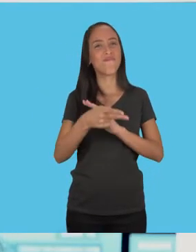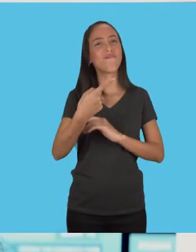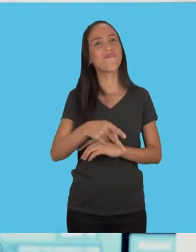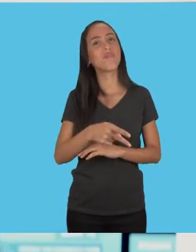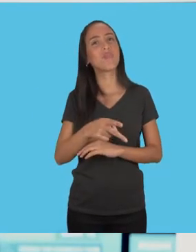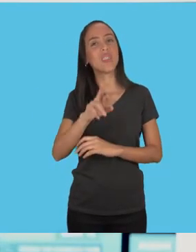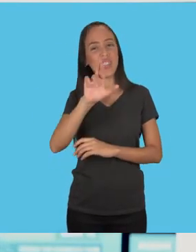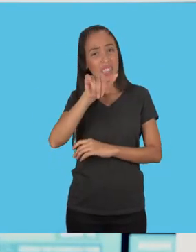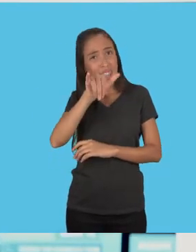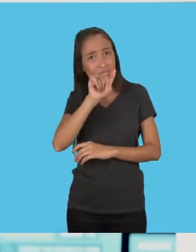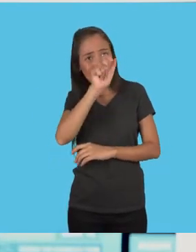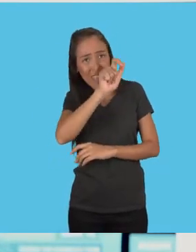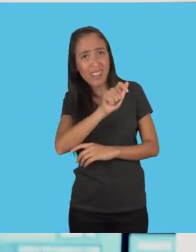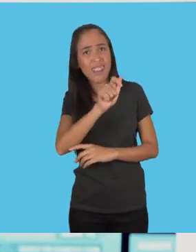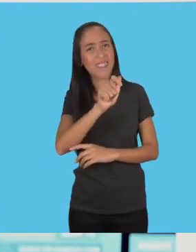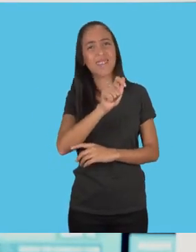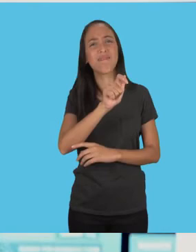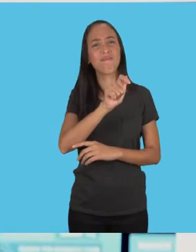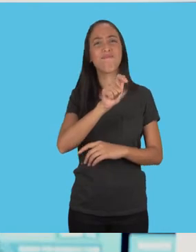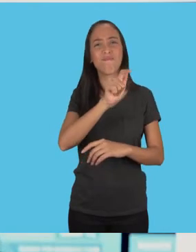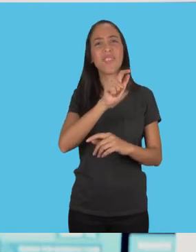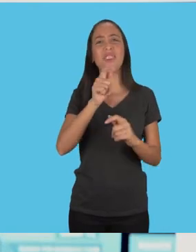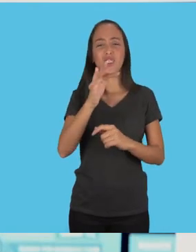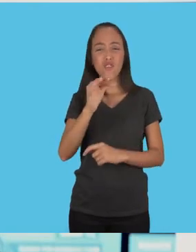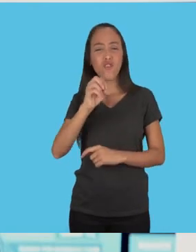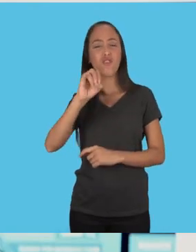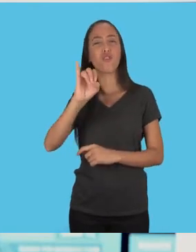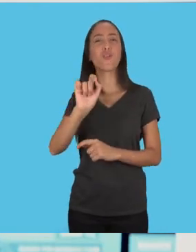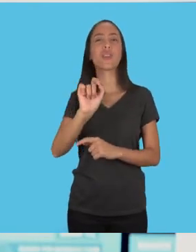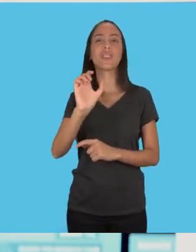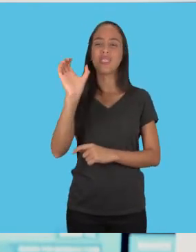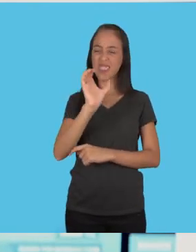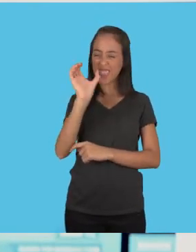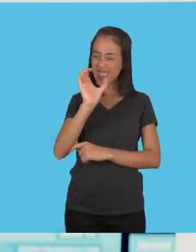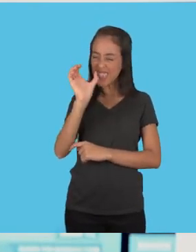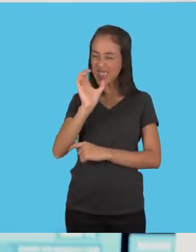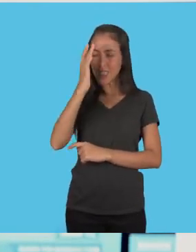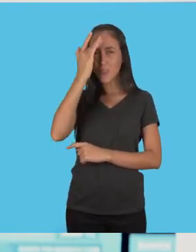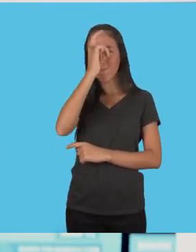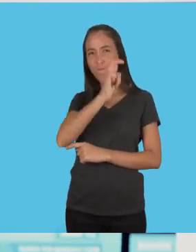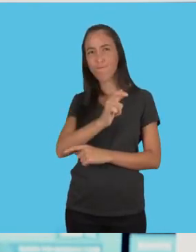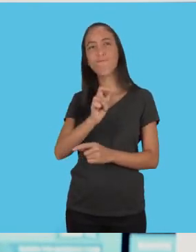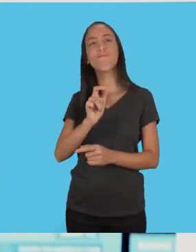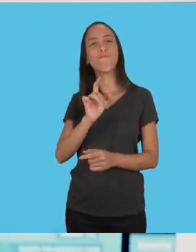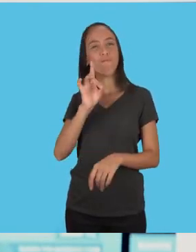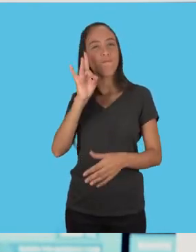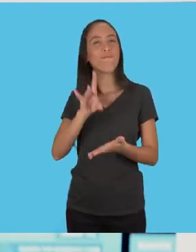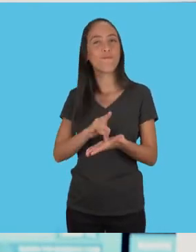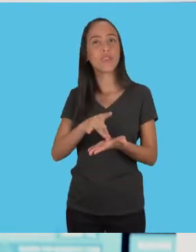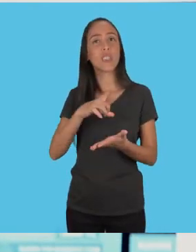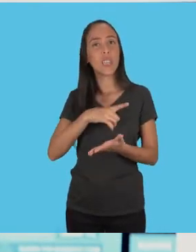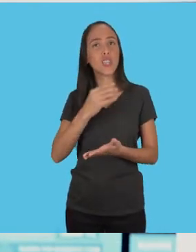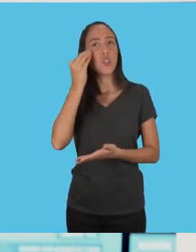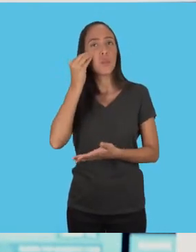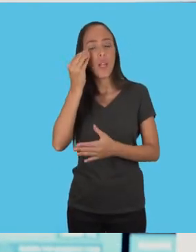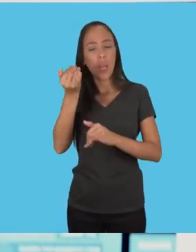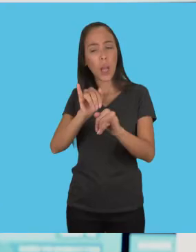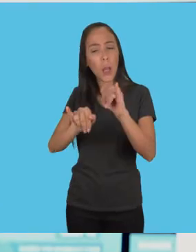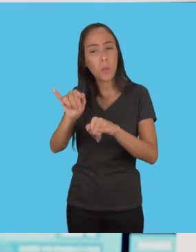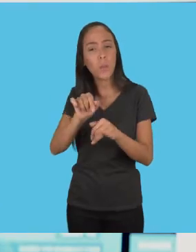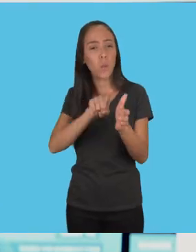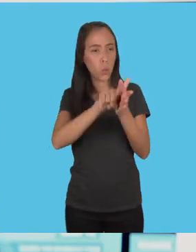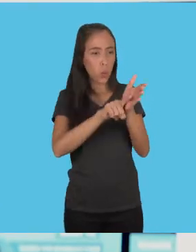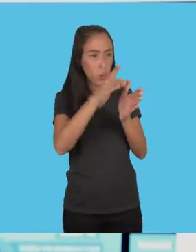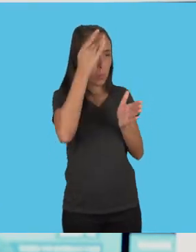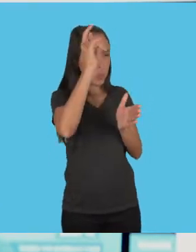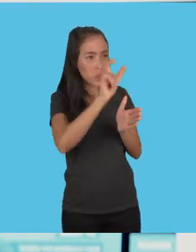Rei foi um cientista mesmo, né? Com experiência de laboratório, experiência de consultório, experiência de trabalho